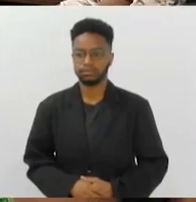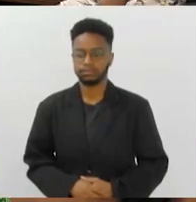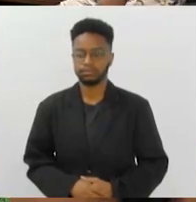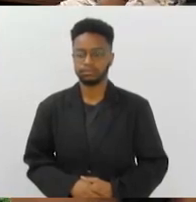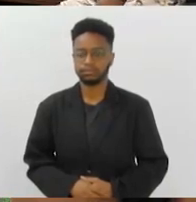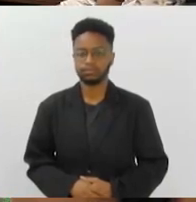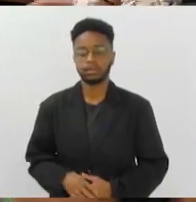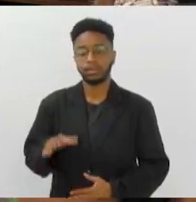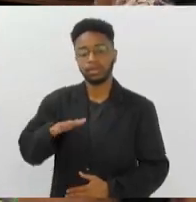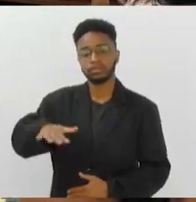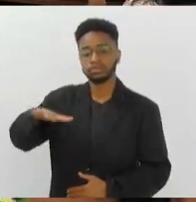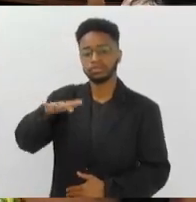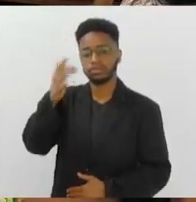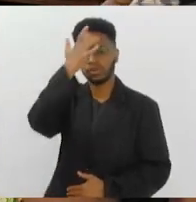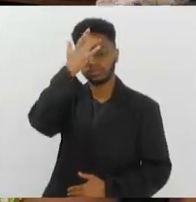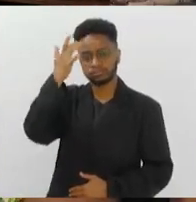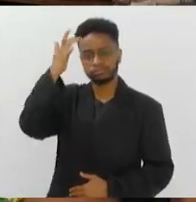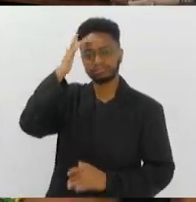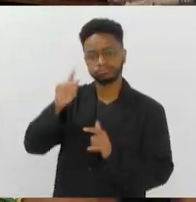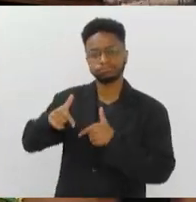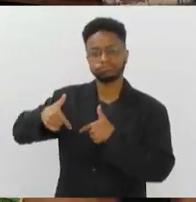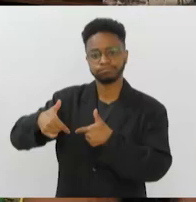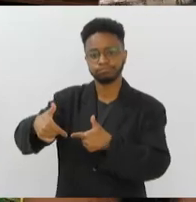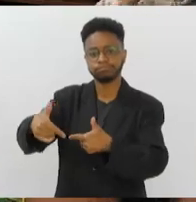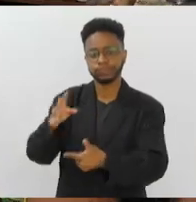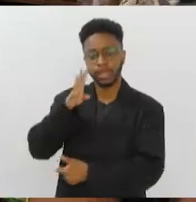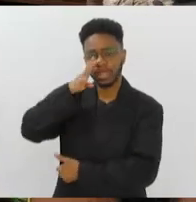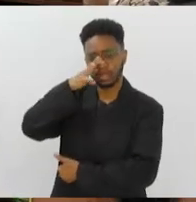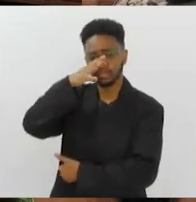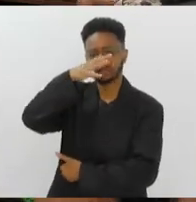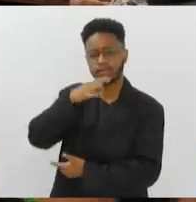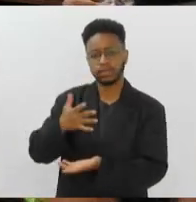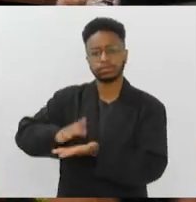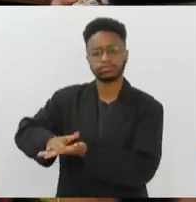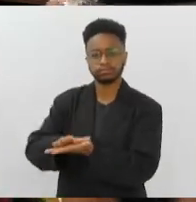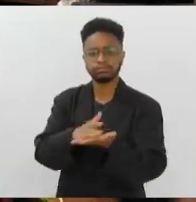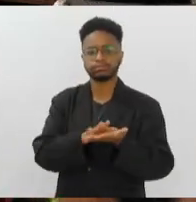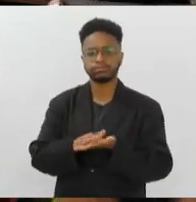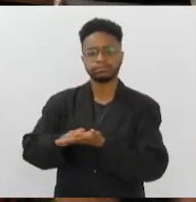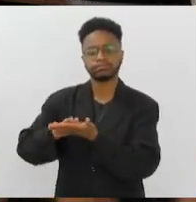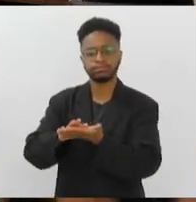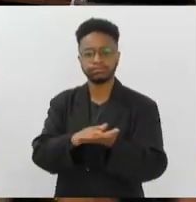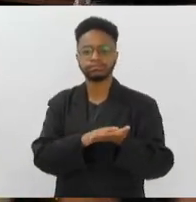Zona Mental, resistindo nesse carnaval.